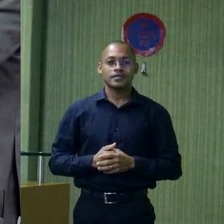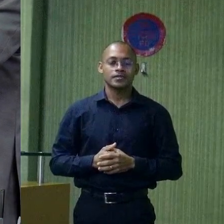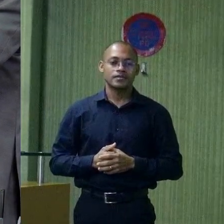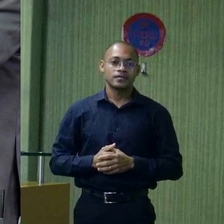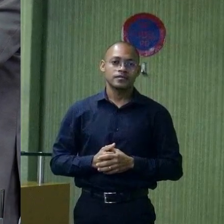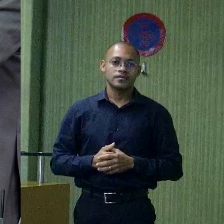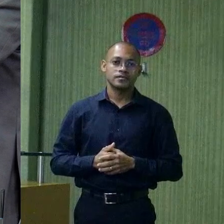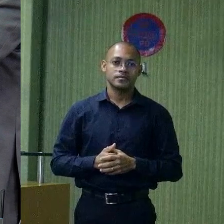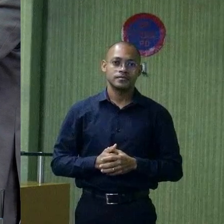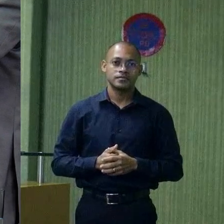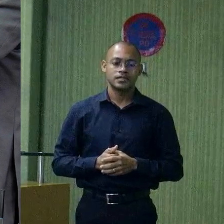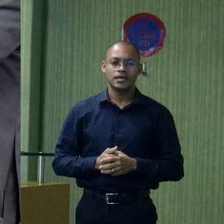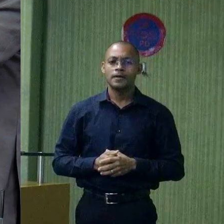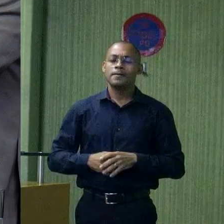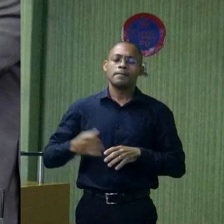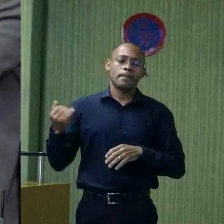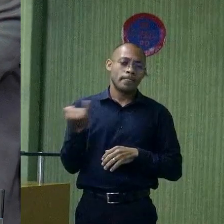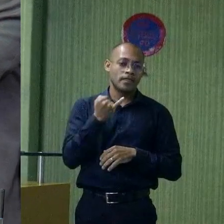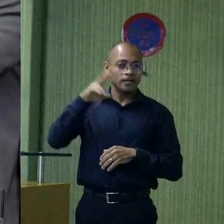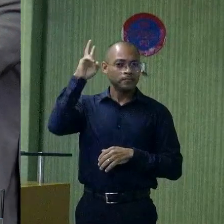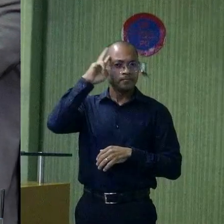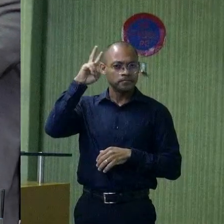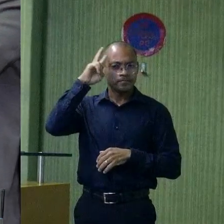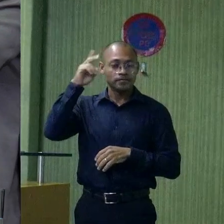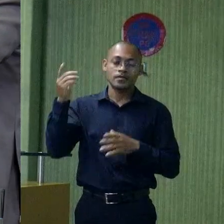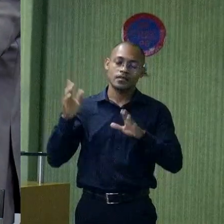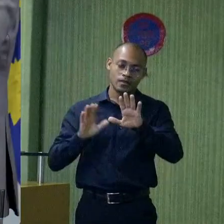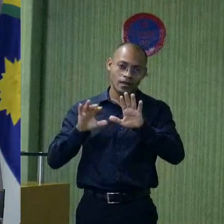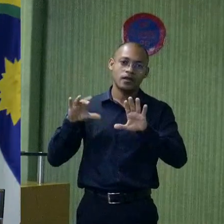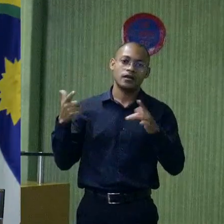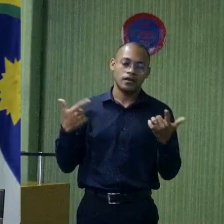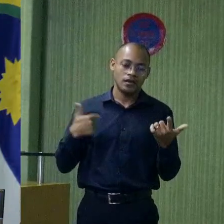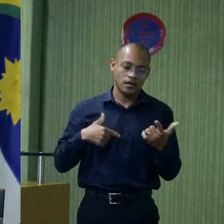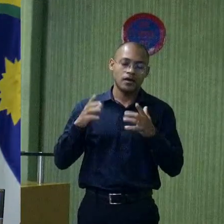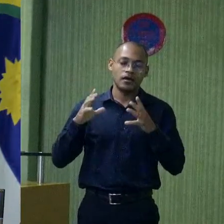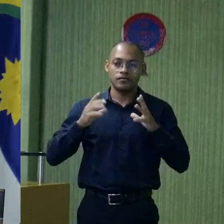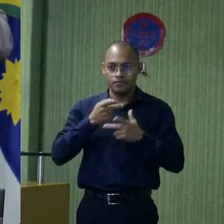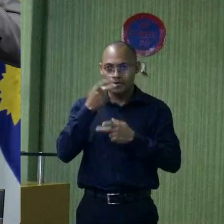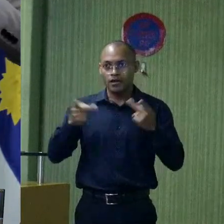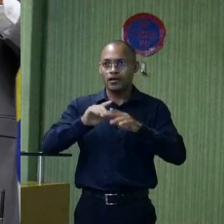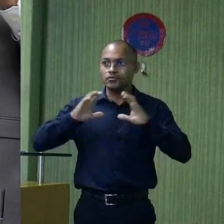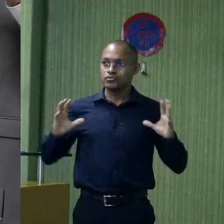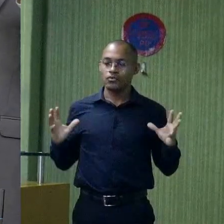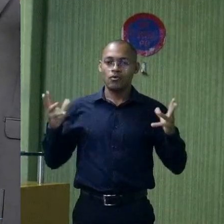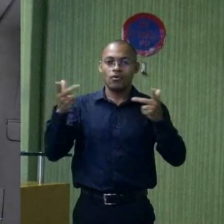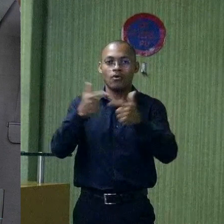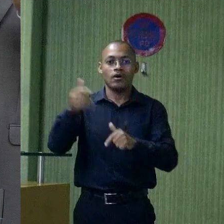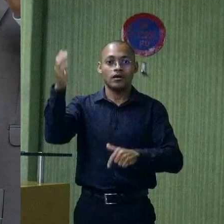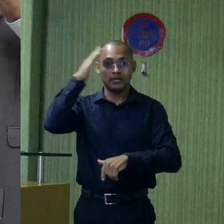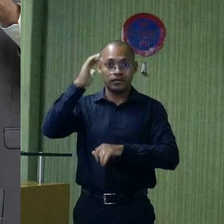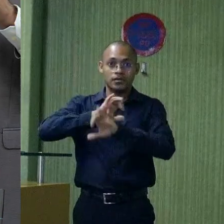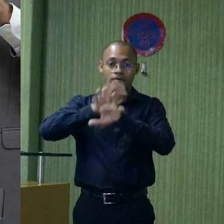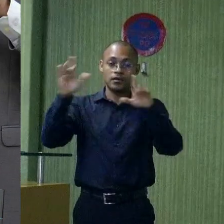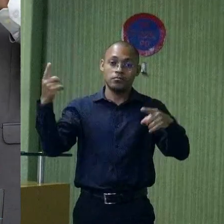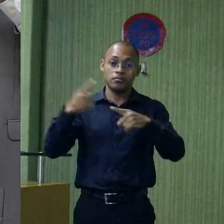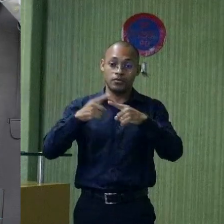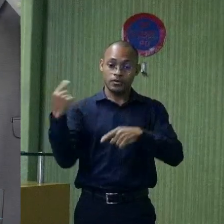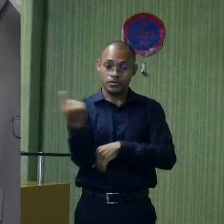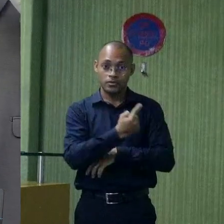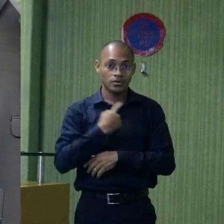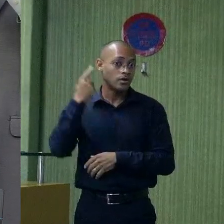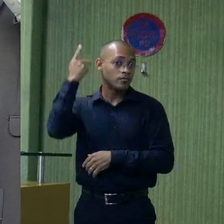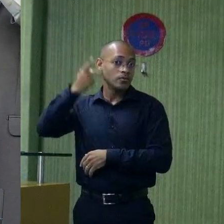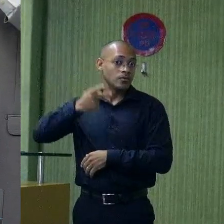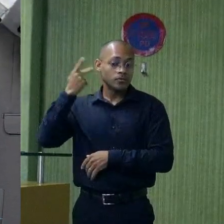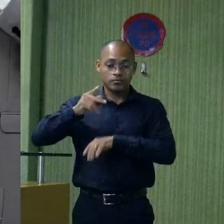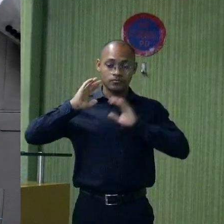Equidade Lembrando que essa ideia claro que é um termo genérico né a gente sabe no nosso dia a dia de promotores da educação isso é algo que tem que